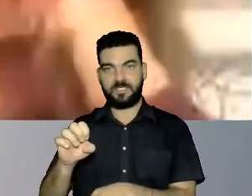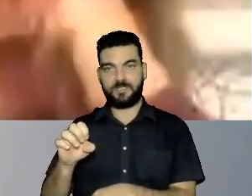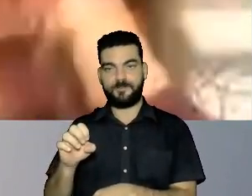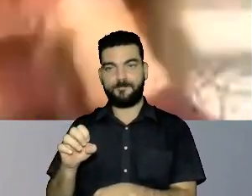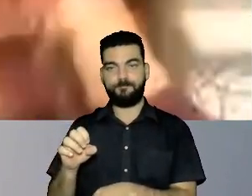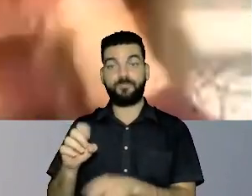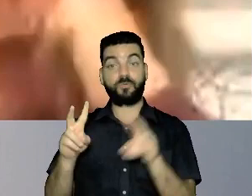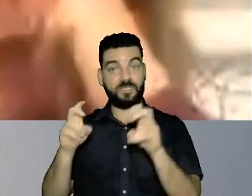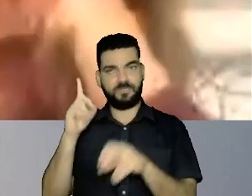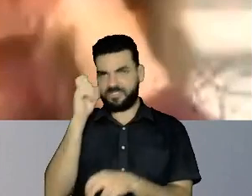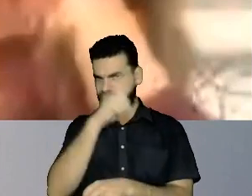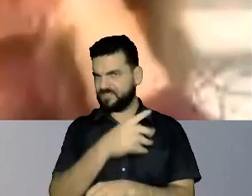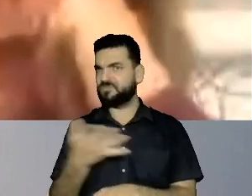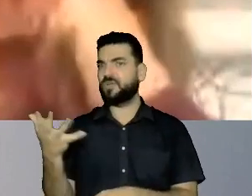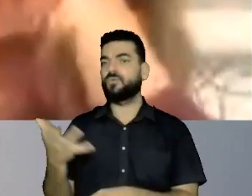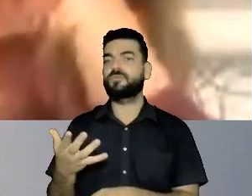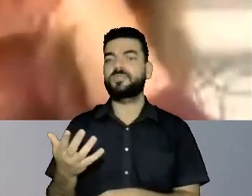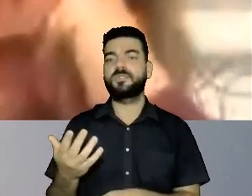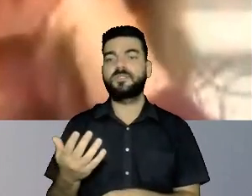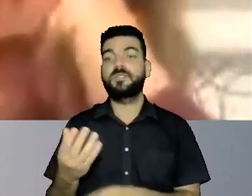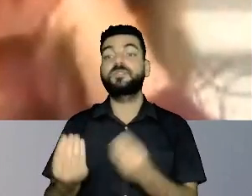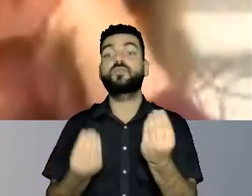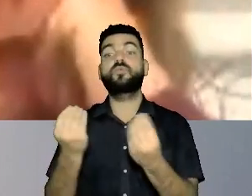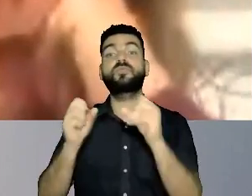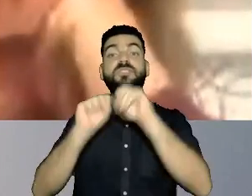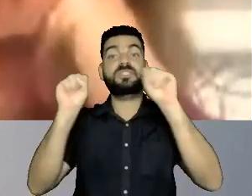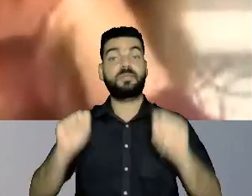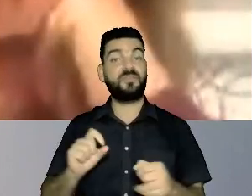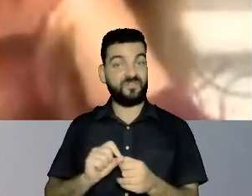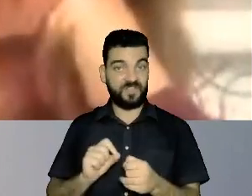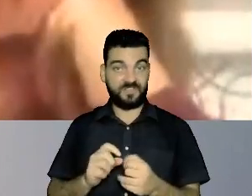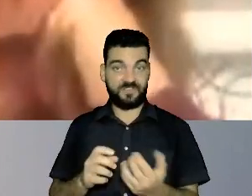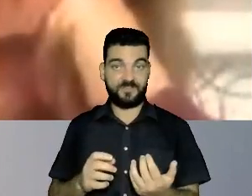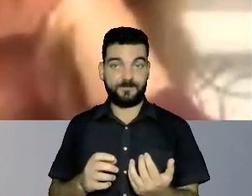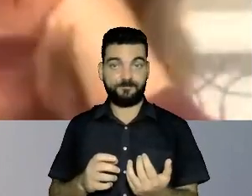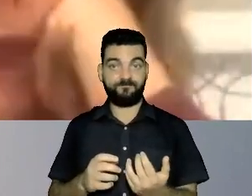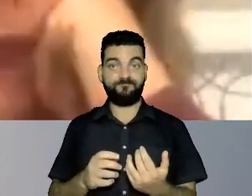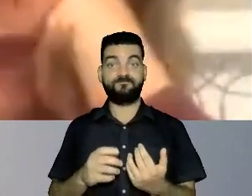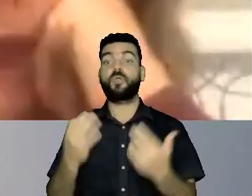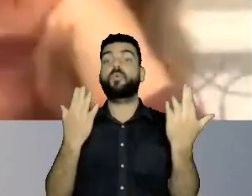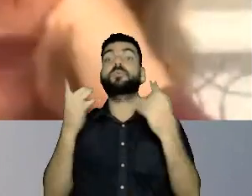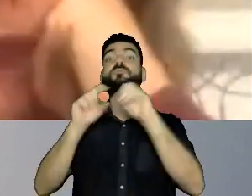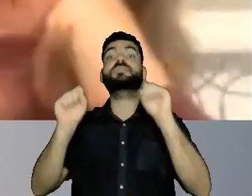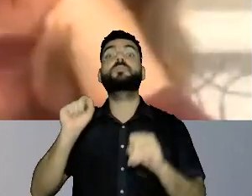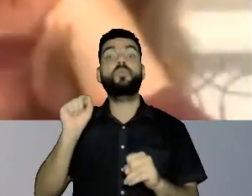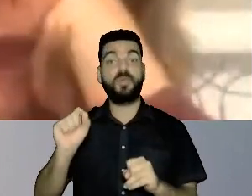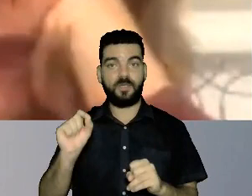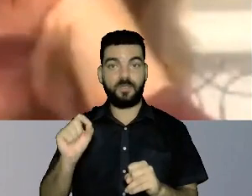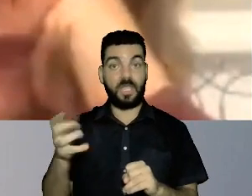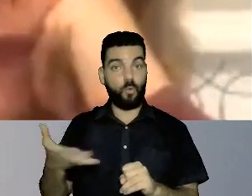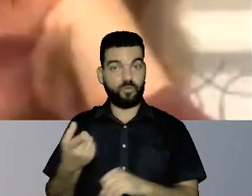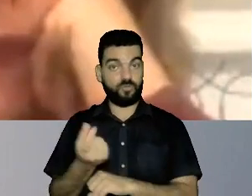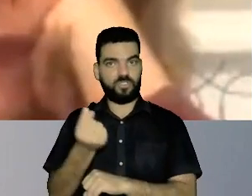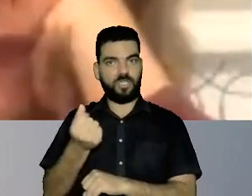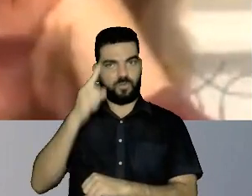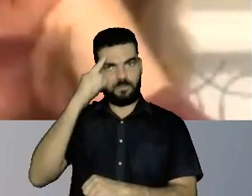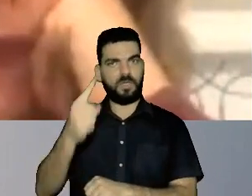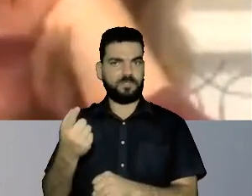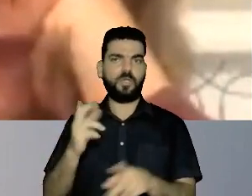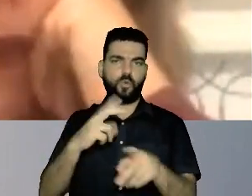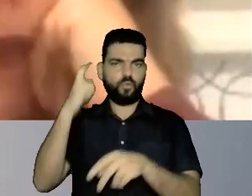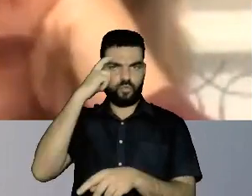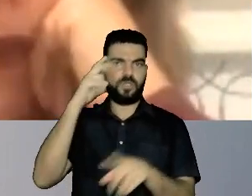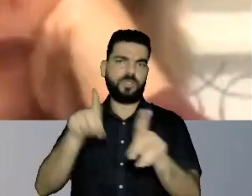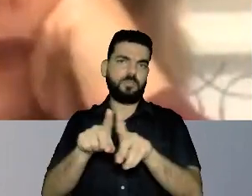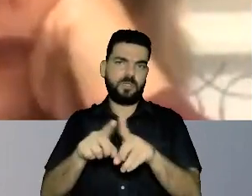precisa refletir. Eu estava comentando com a doutora Luíse uma questão bastante complexa a respeito de